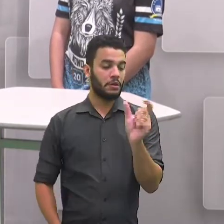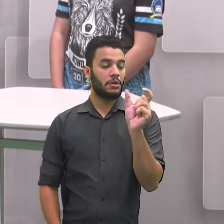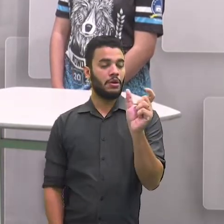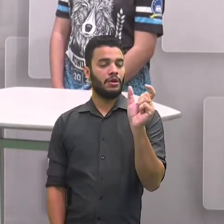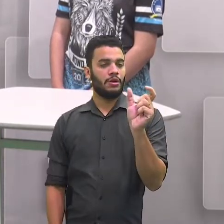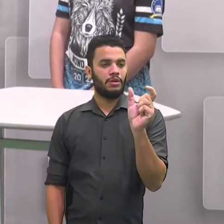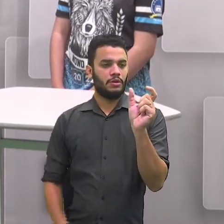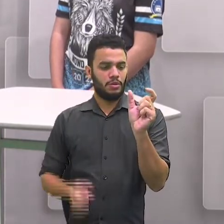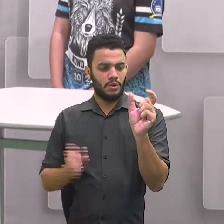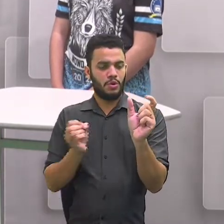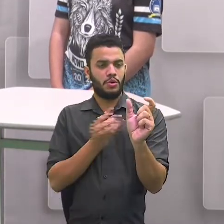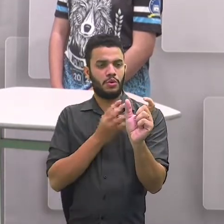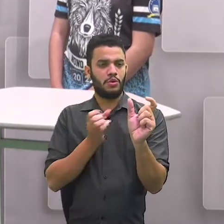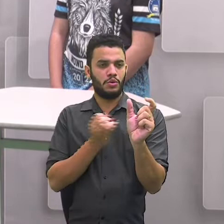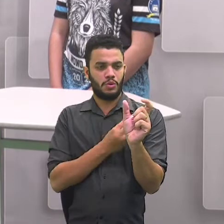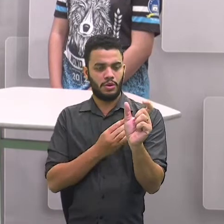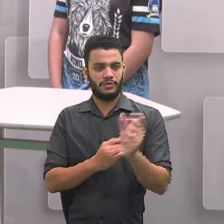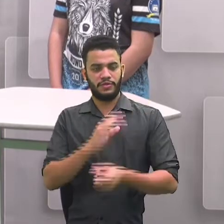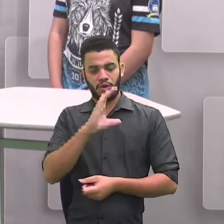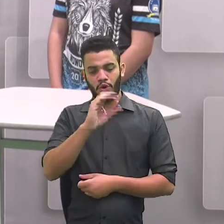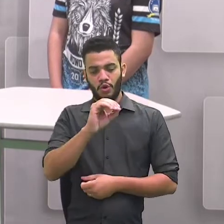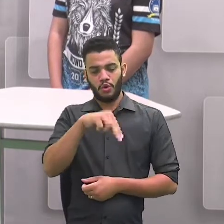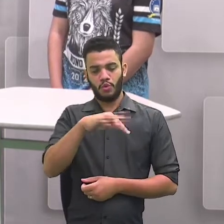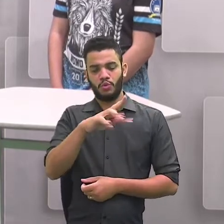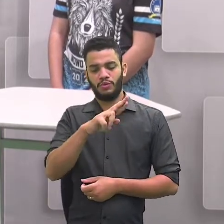é contraste.